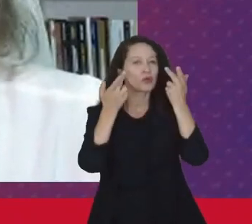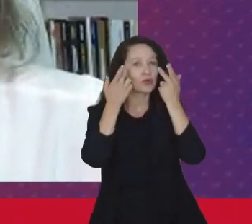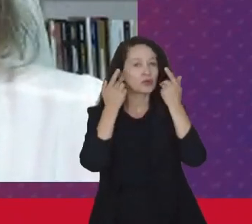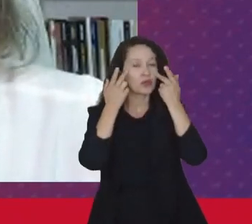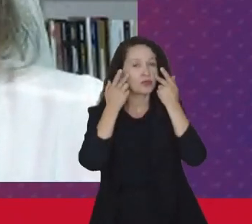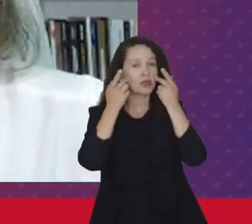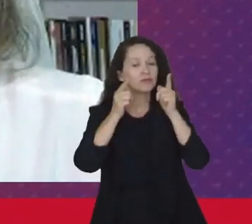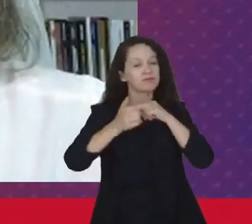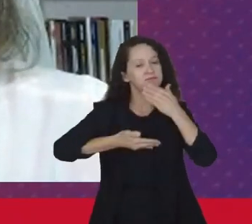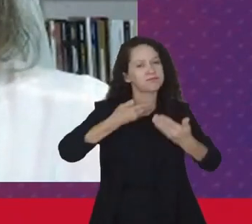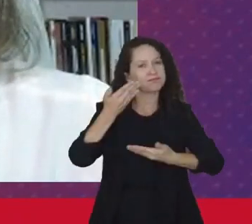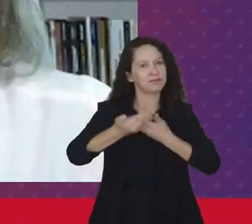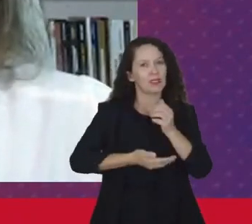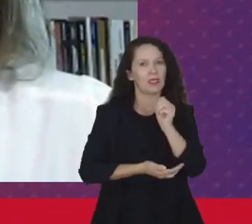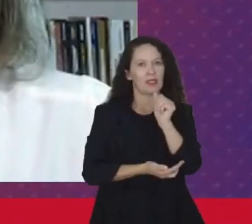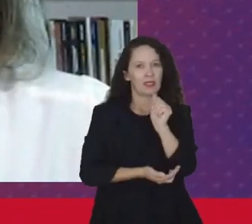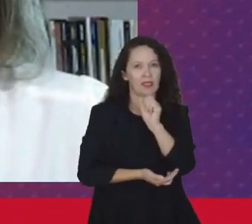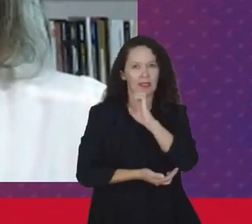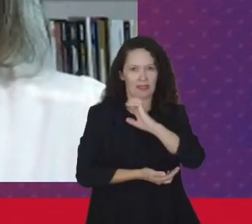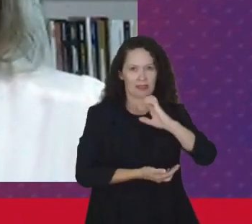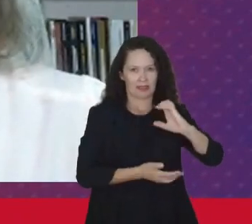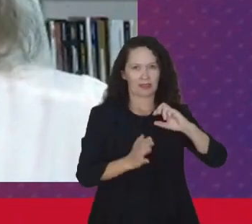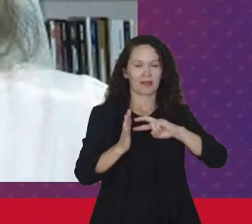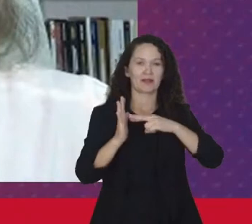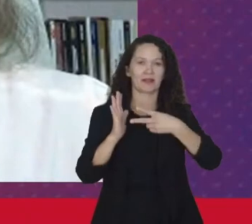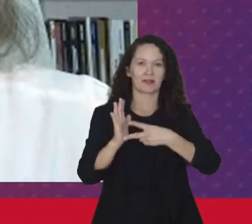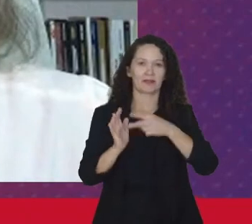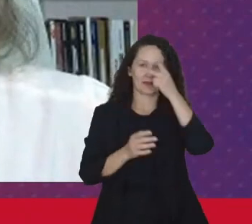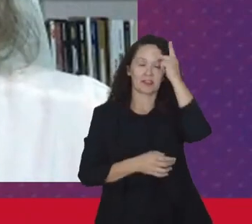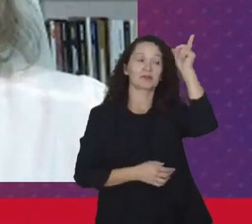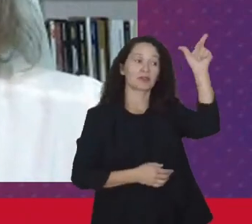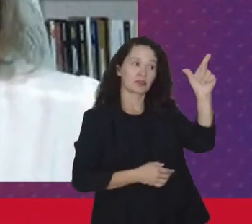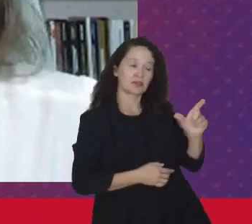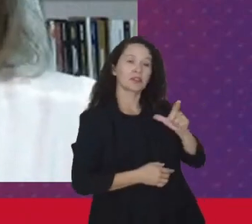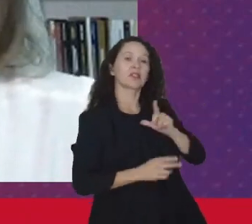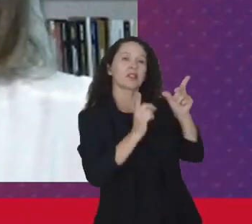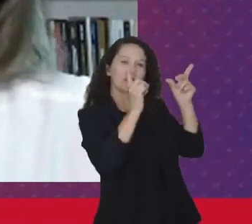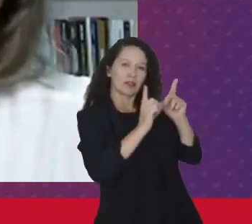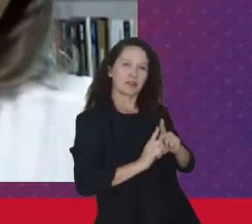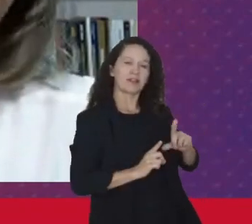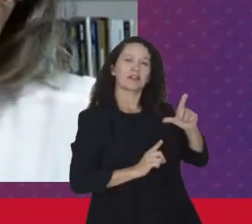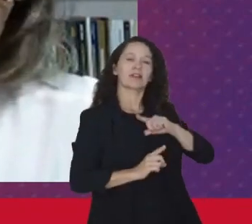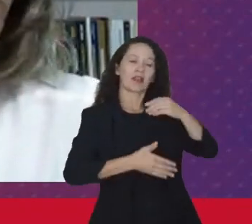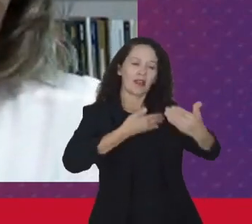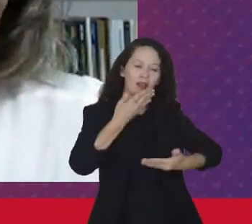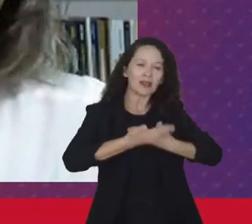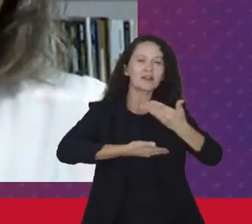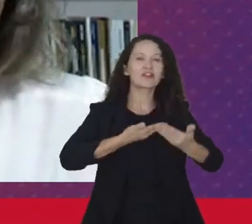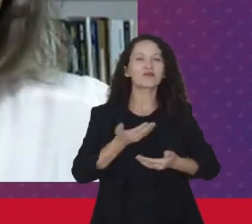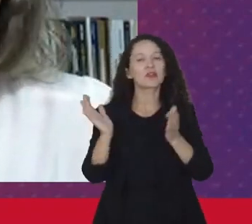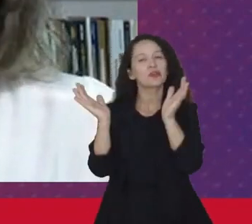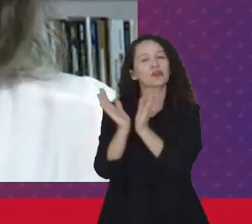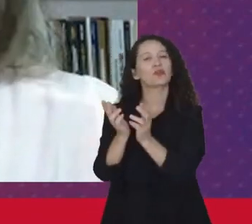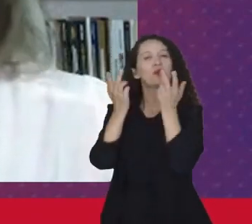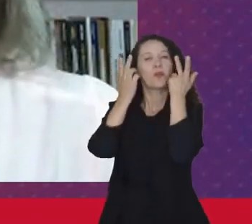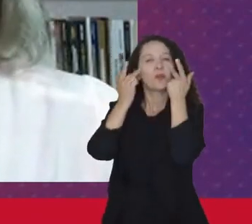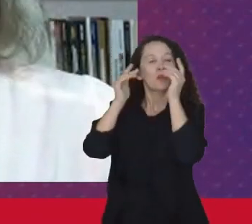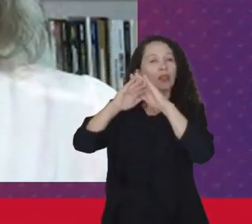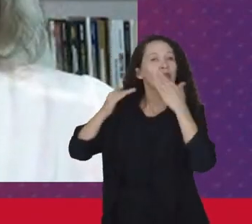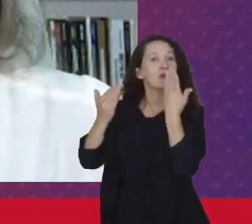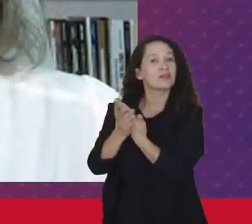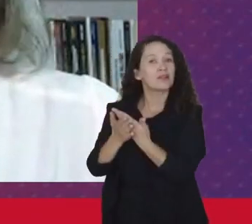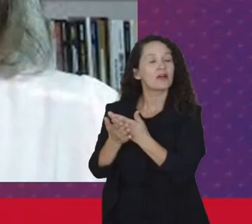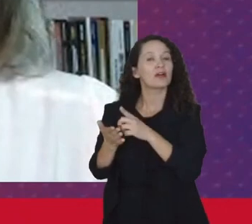e ao atendimento educacional especializado. Ou seja, as pessoas com deficiência vão estar nas classes comuns do ensino regular e